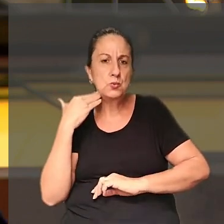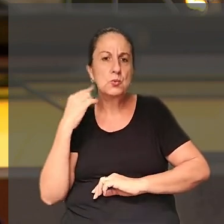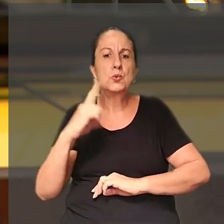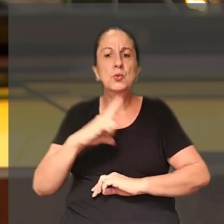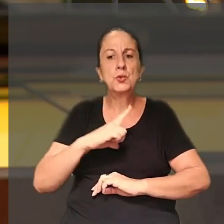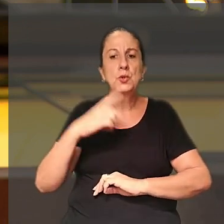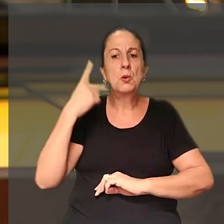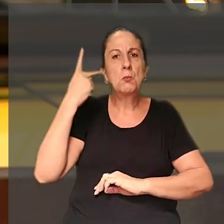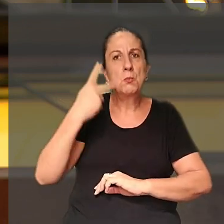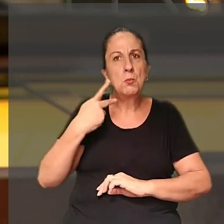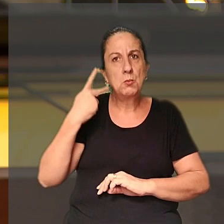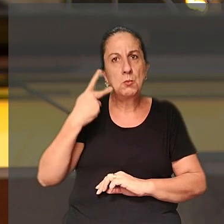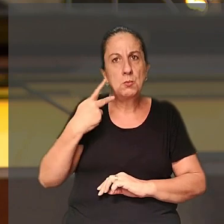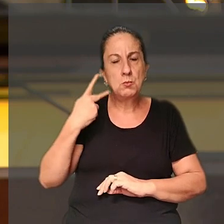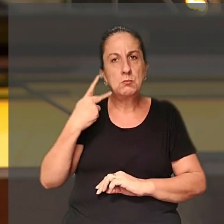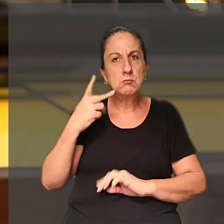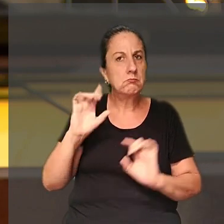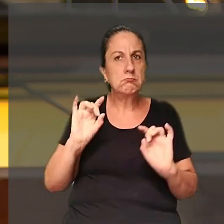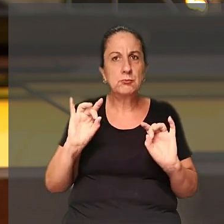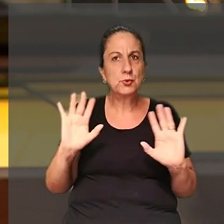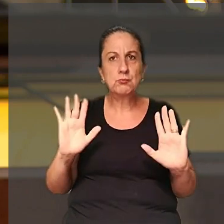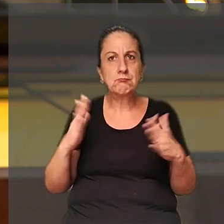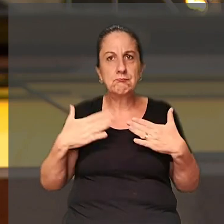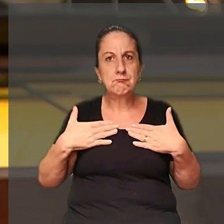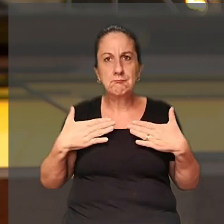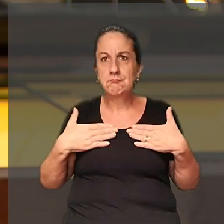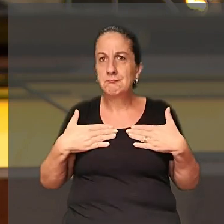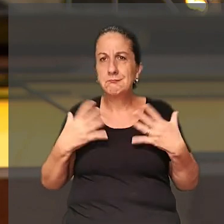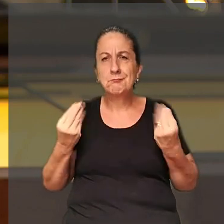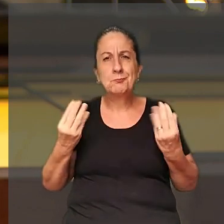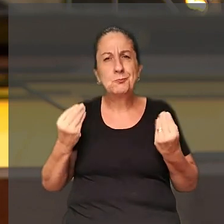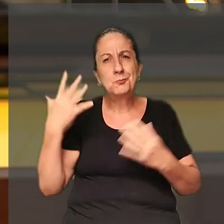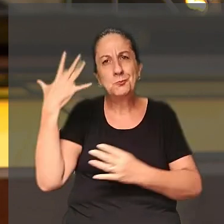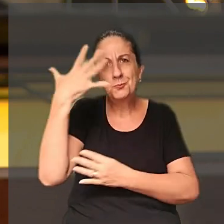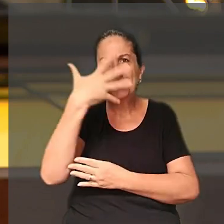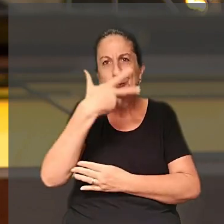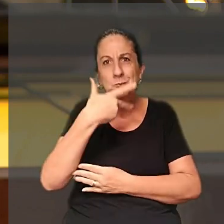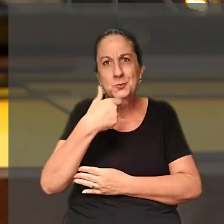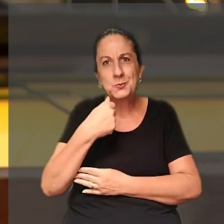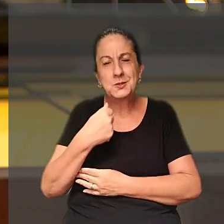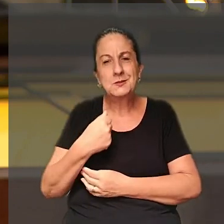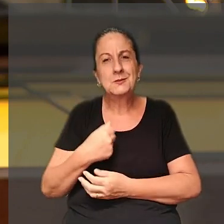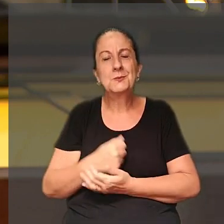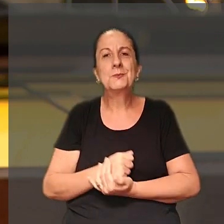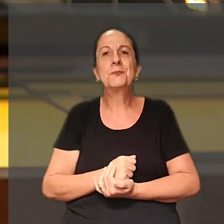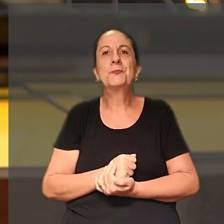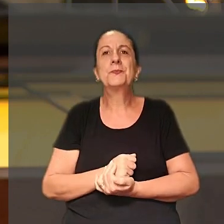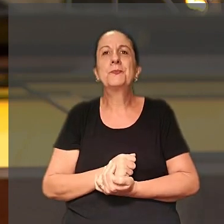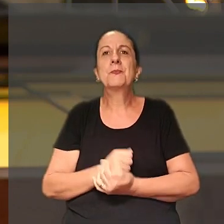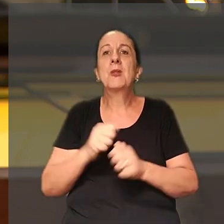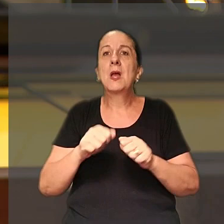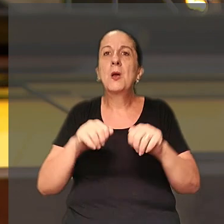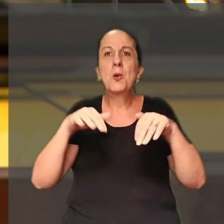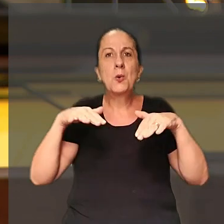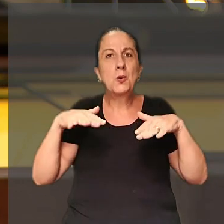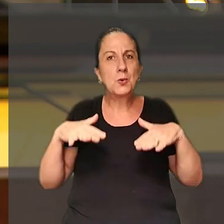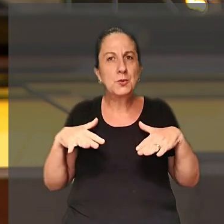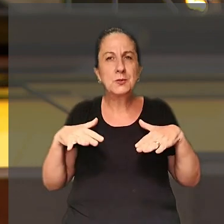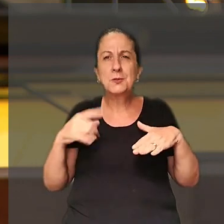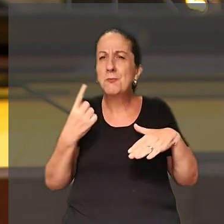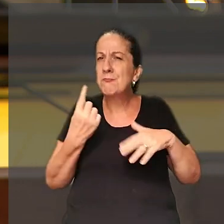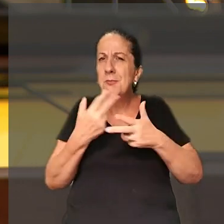havia um juiz e havia um promotor. E aquilo era, para mim, muito bonito. Era muito bonito.